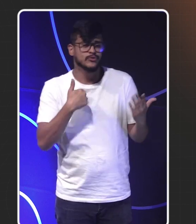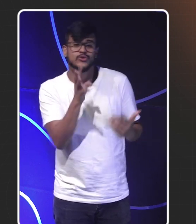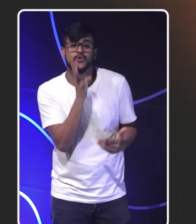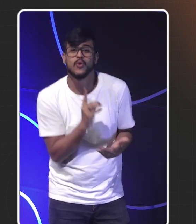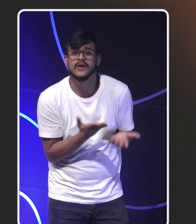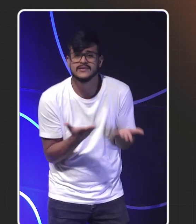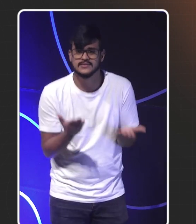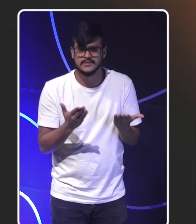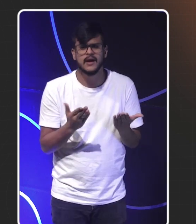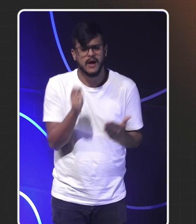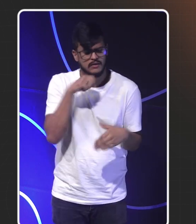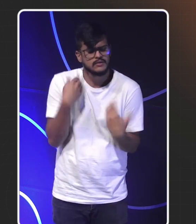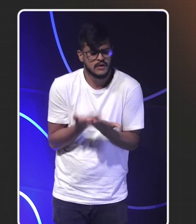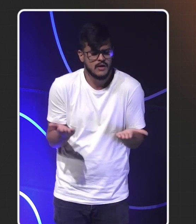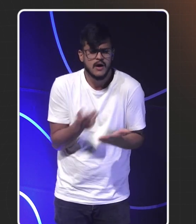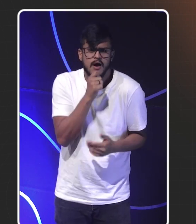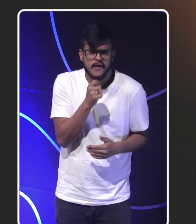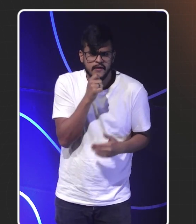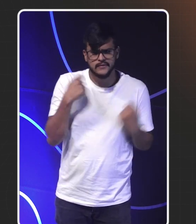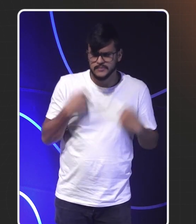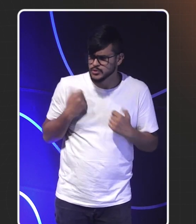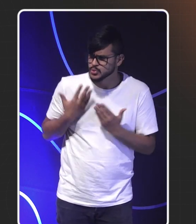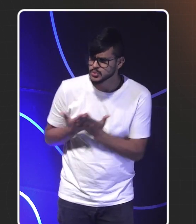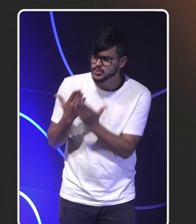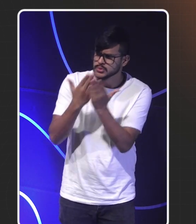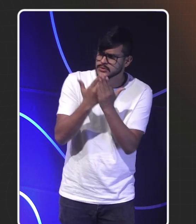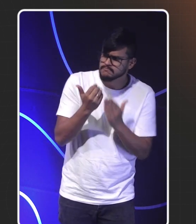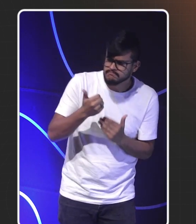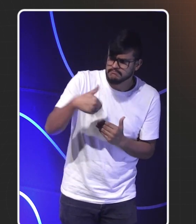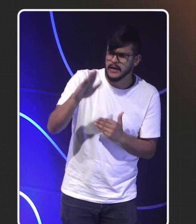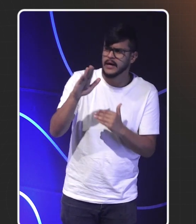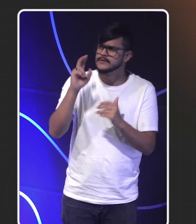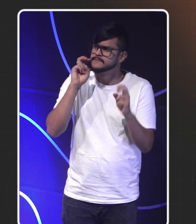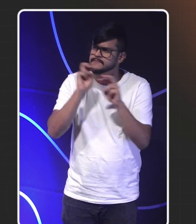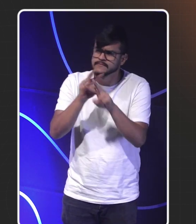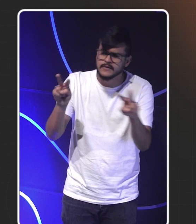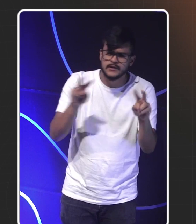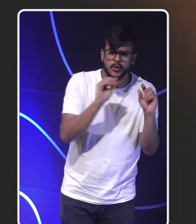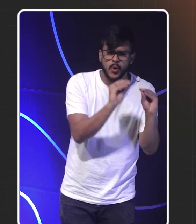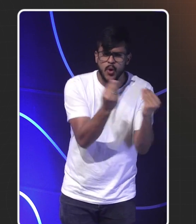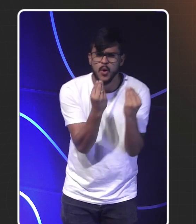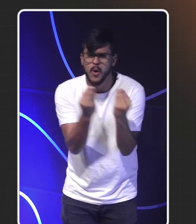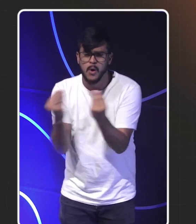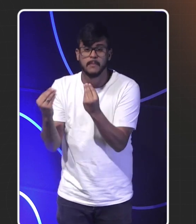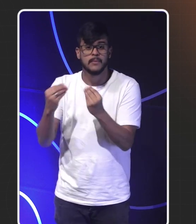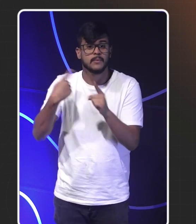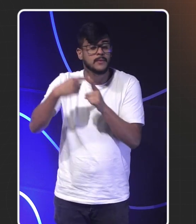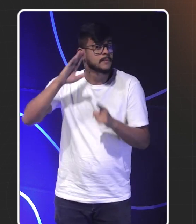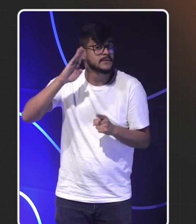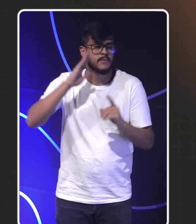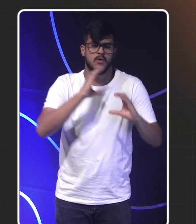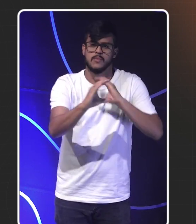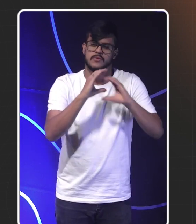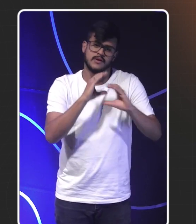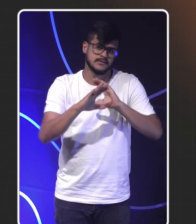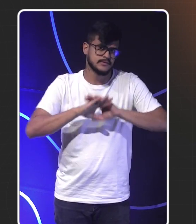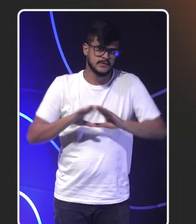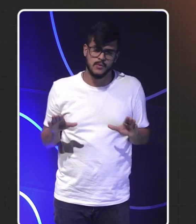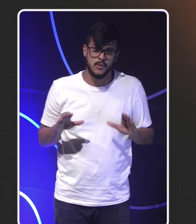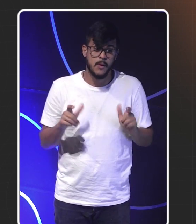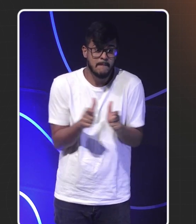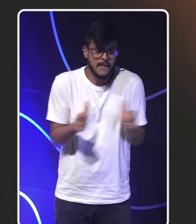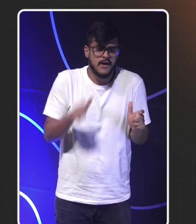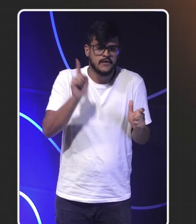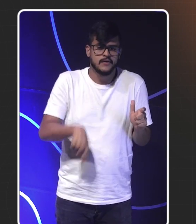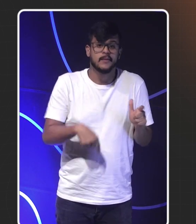ainda preciso continuar estudando muito, lendo muito. A maioria dos livros que eu tenho aqui são sobre comunicação. A maioria. Por